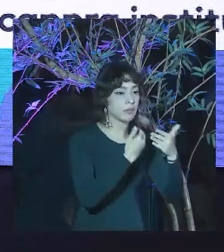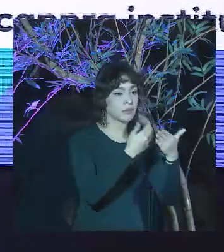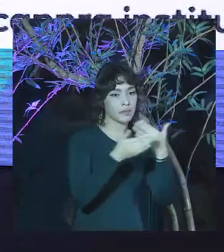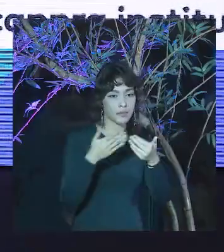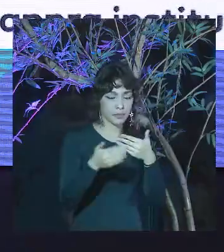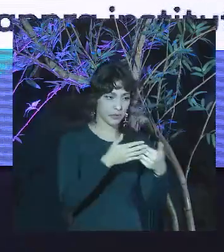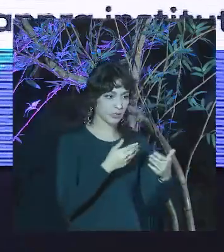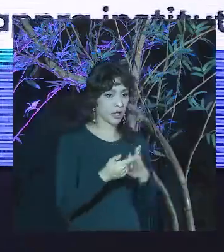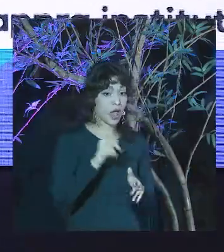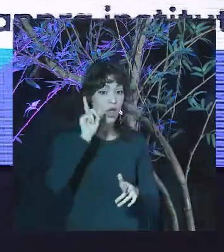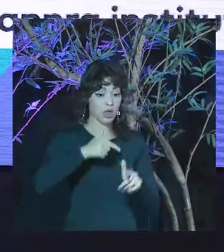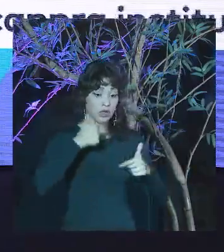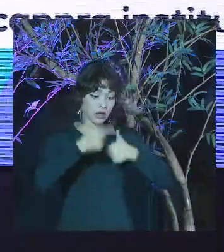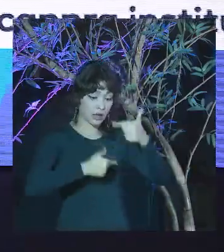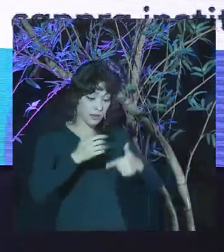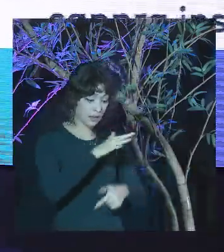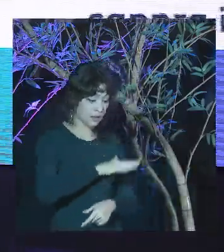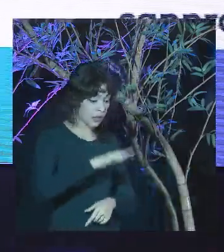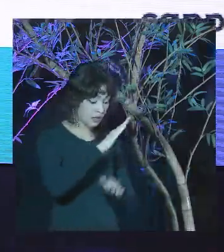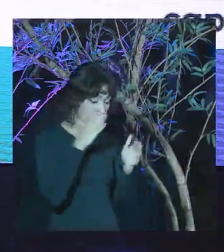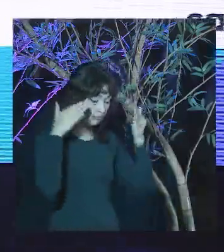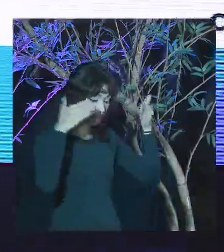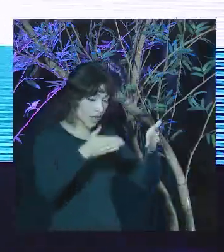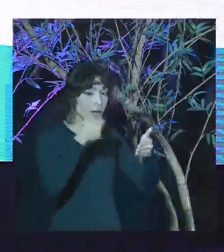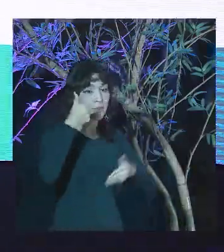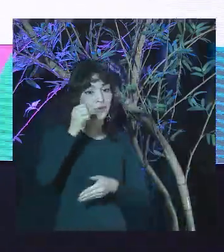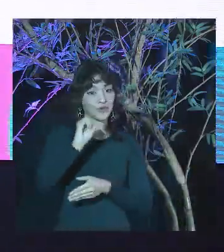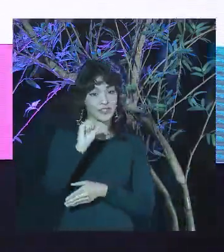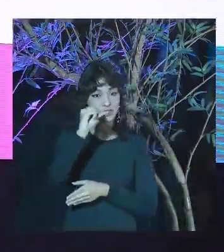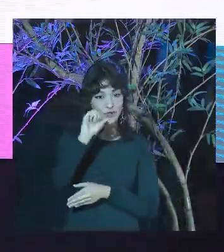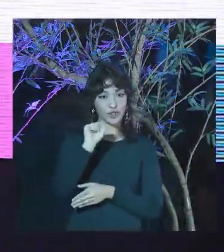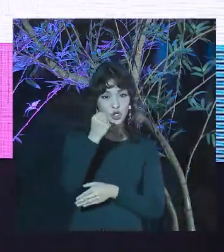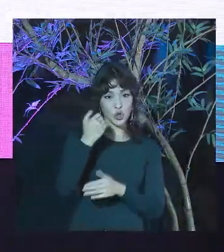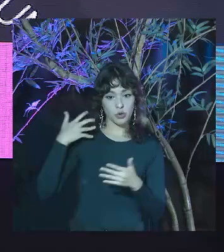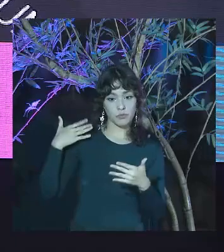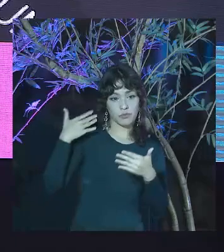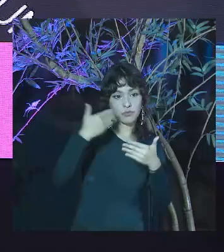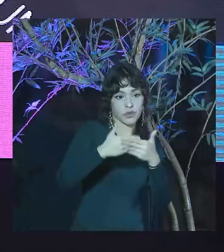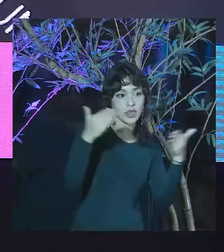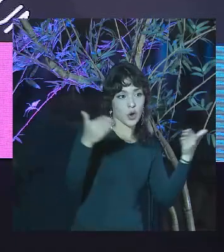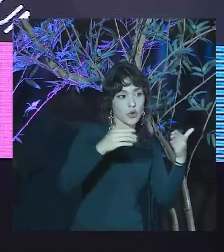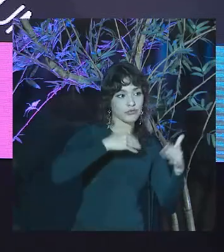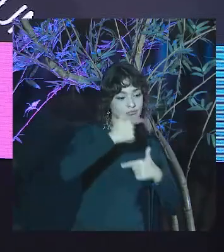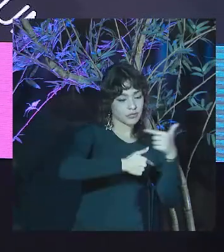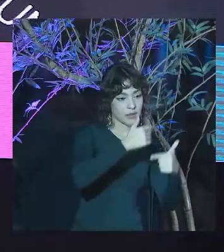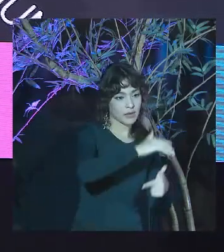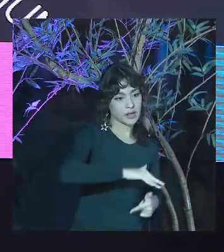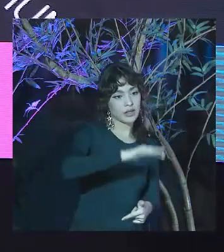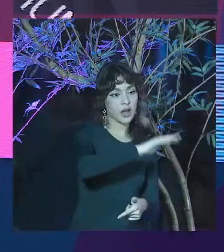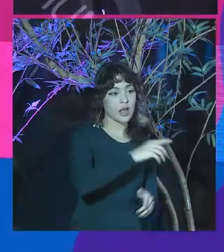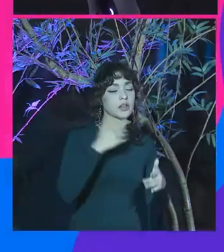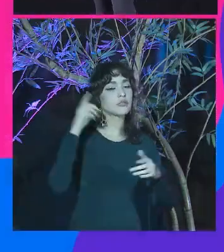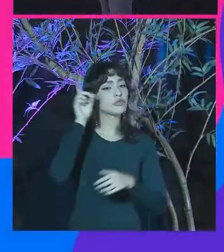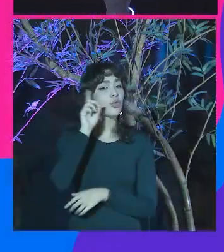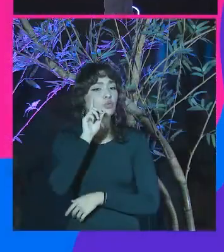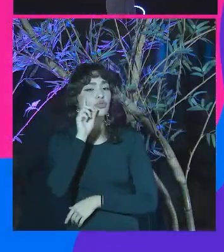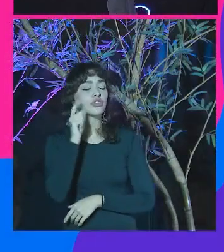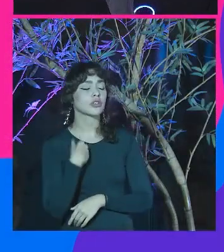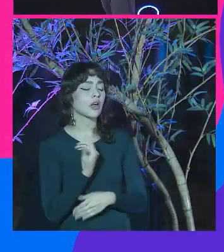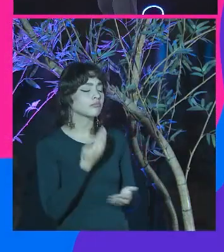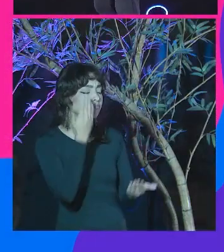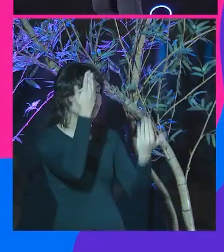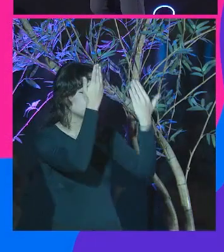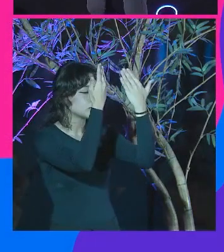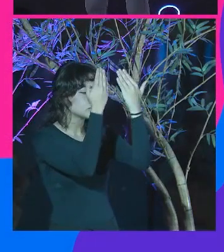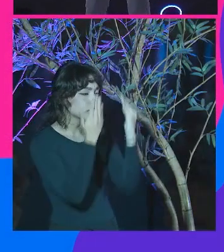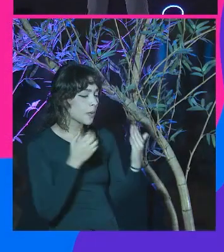atua há muito tempo, para ser mais objetivo, desde 1998. E o que a gente faz no nosso dia a dia é investigar o impacto dessas novas